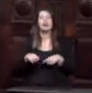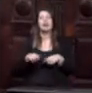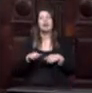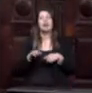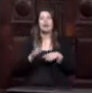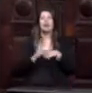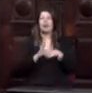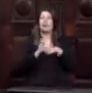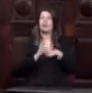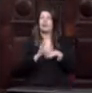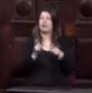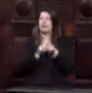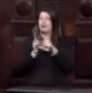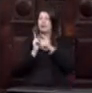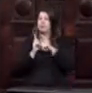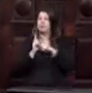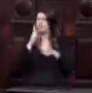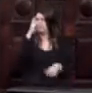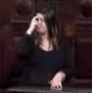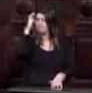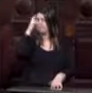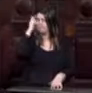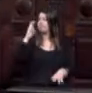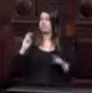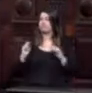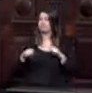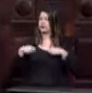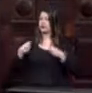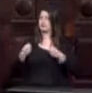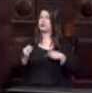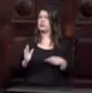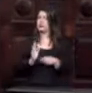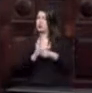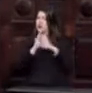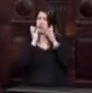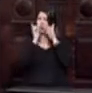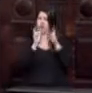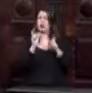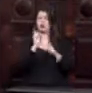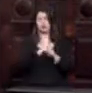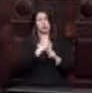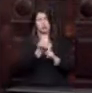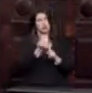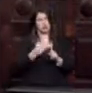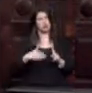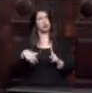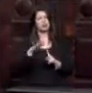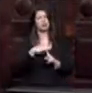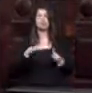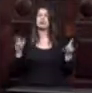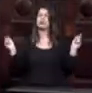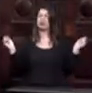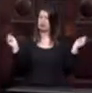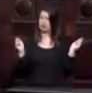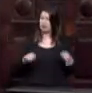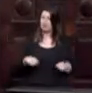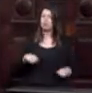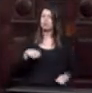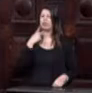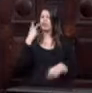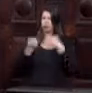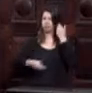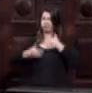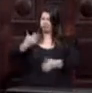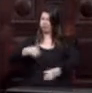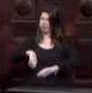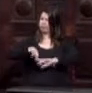sido absolutamente diligente na defesa dos interesses da sociedade. Poderia aqui citar inúmeros exemplos, senhor presidente,